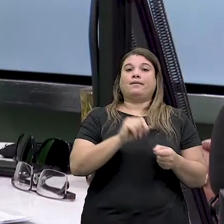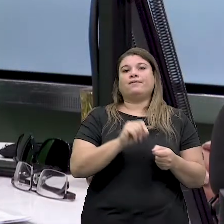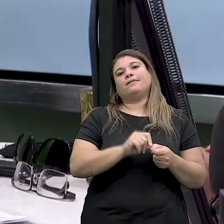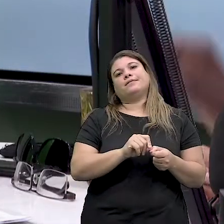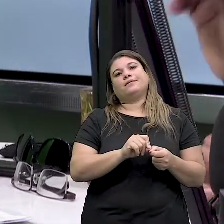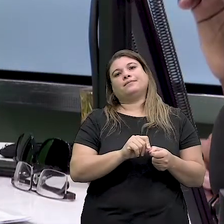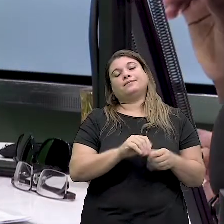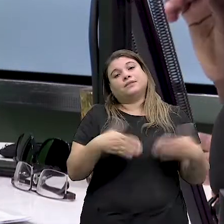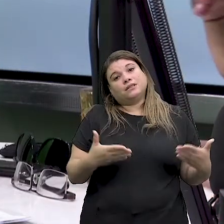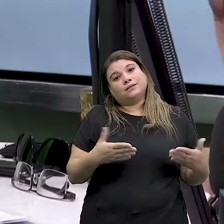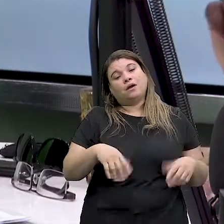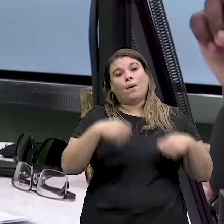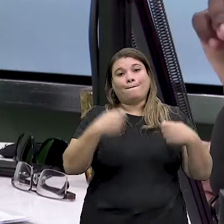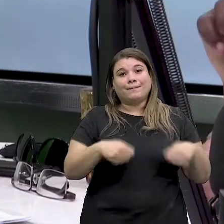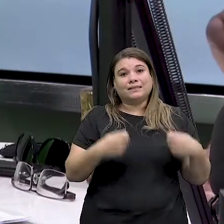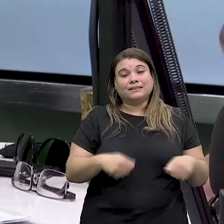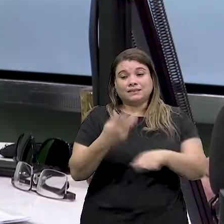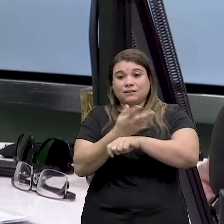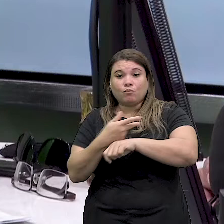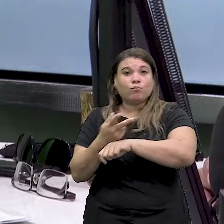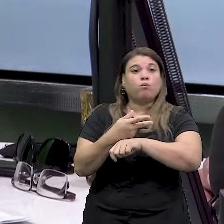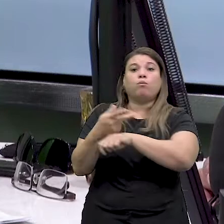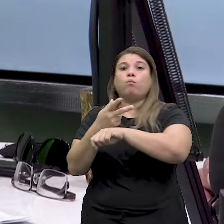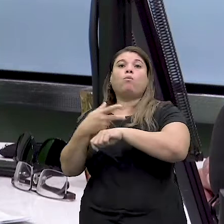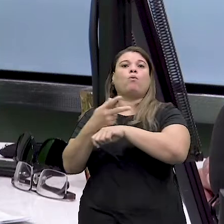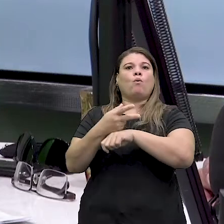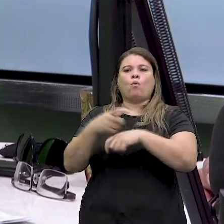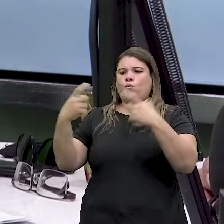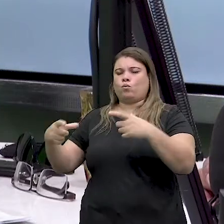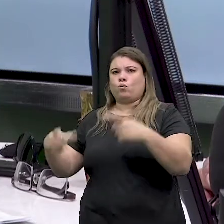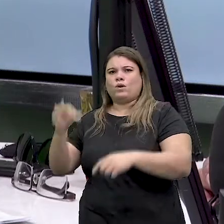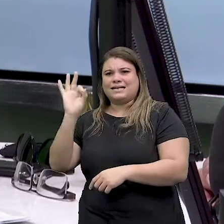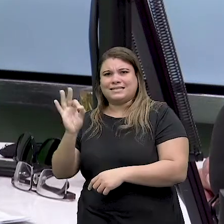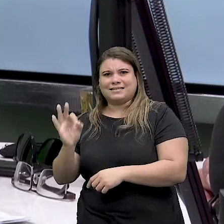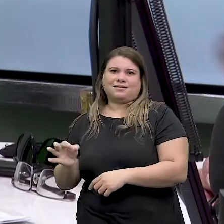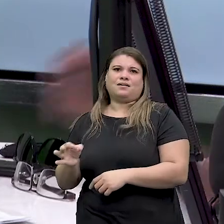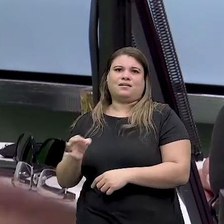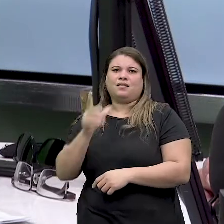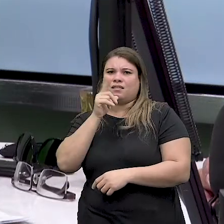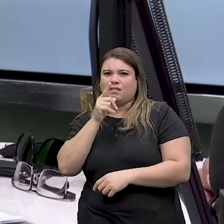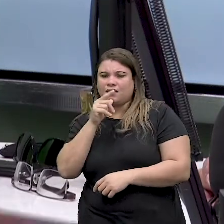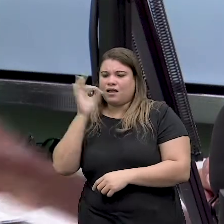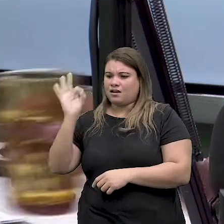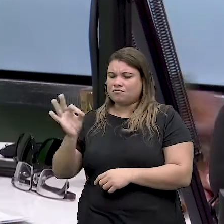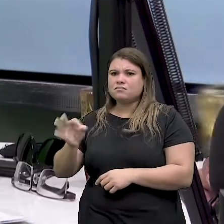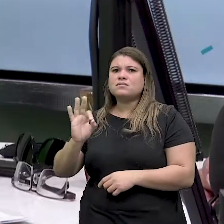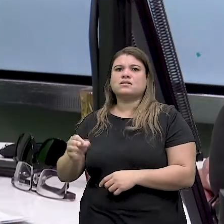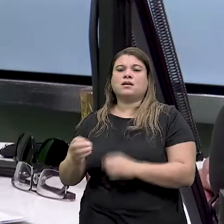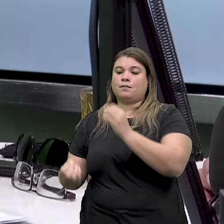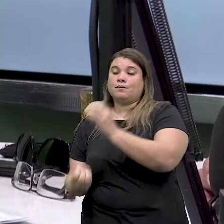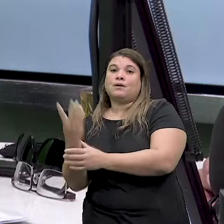nesse sentido e trabalhei com educação no Estado, no município, no Estado, escola particular, né?